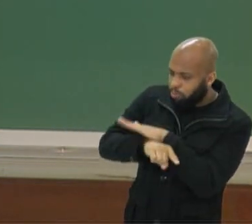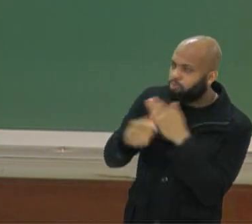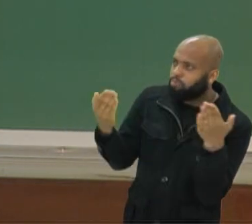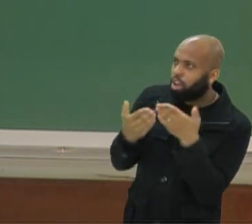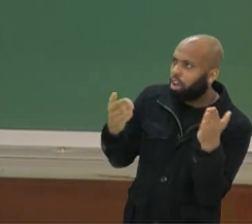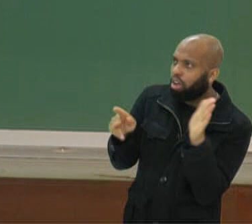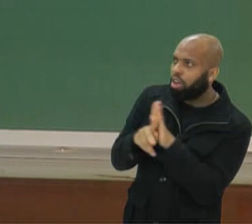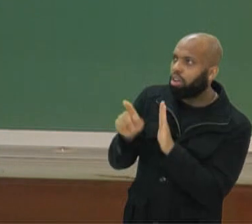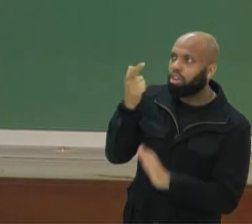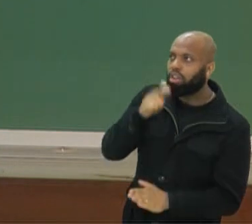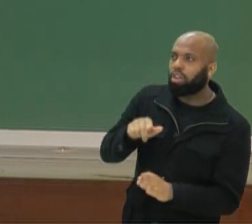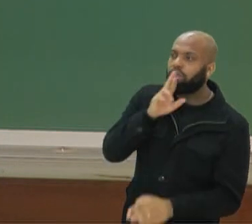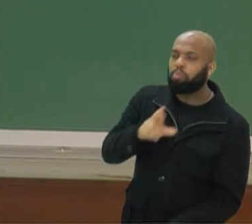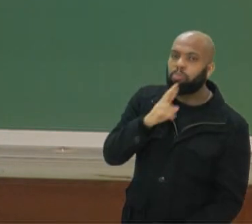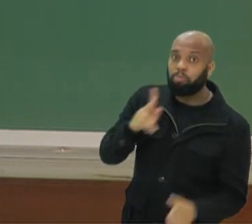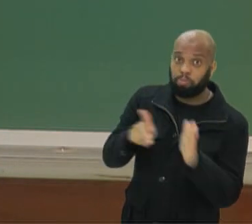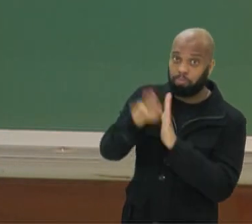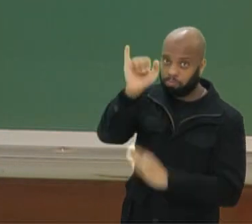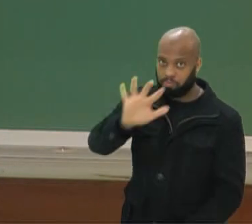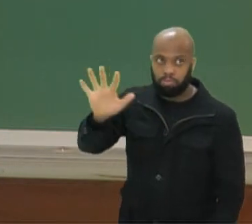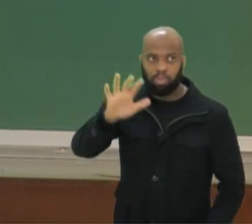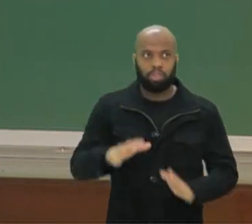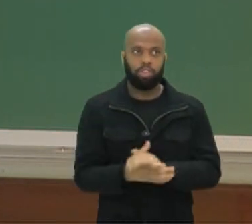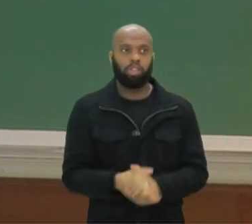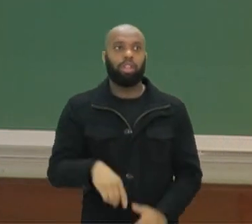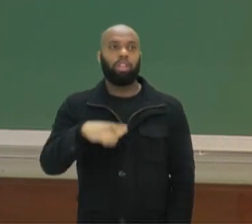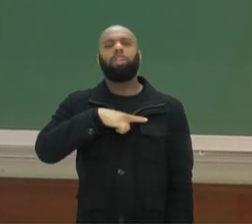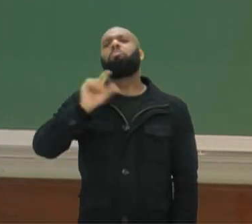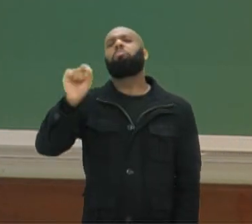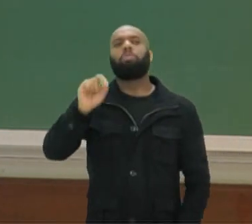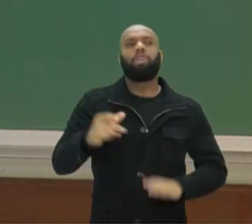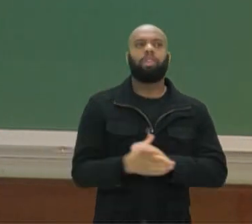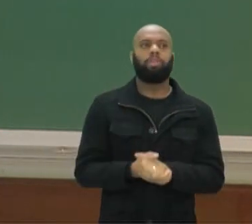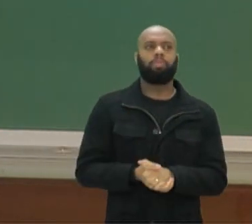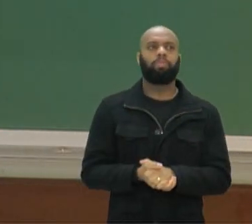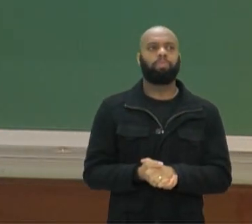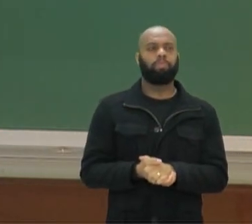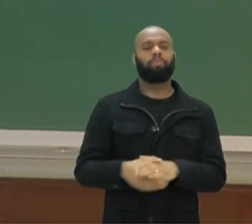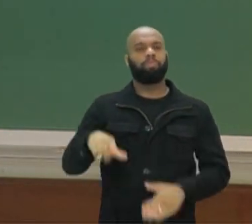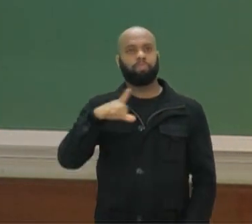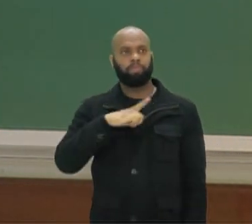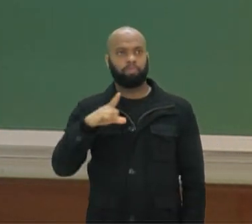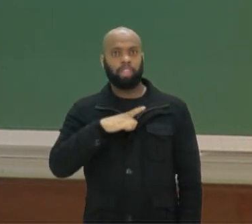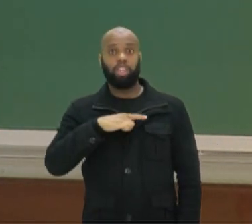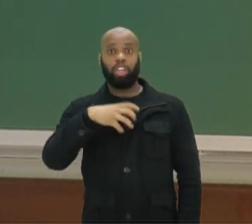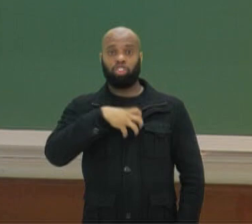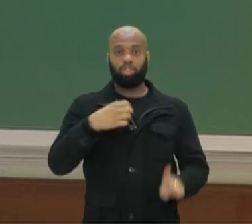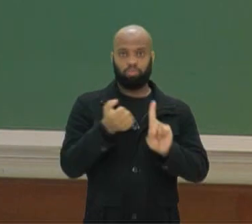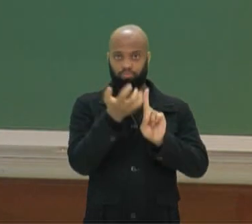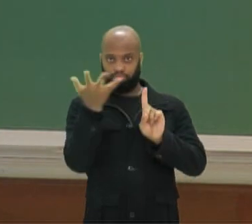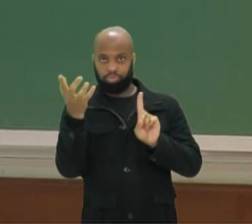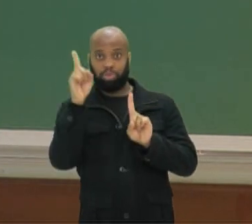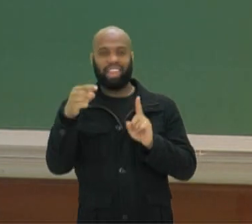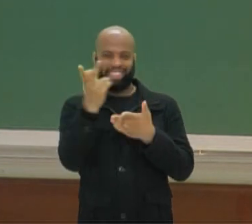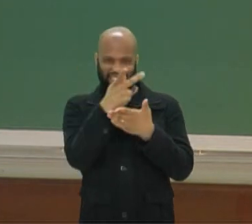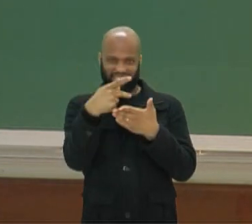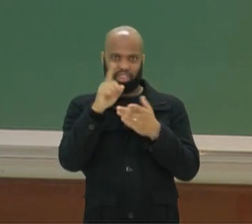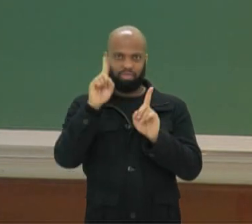gente na questão dessa imagem. Nós temos, então, além da não verbal, que é o desenho